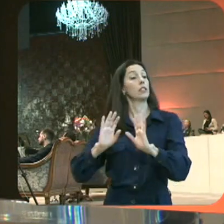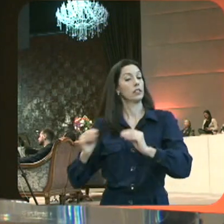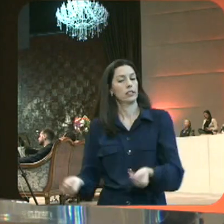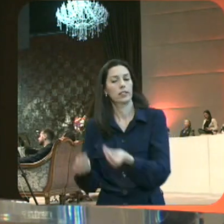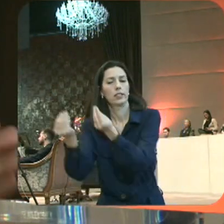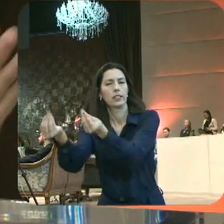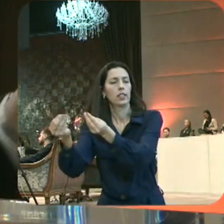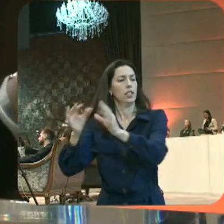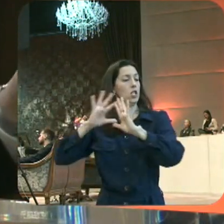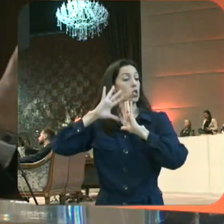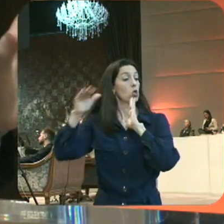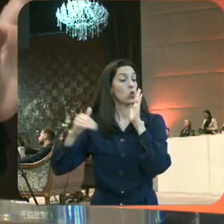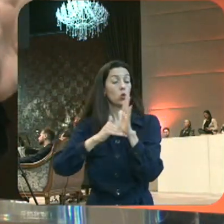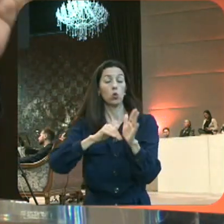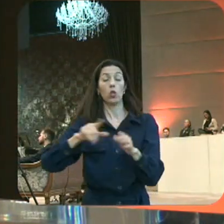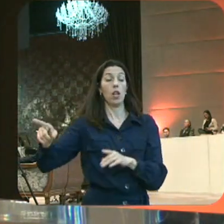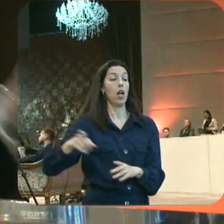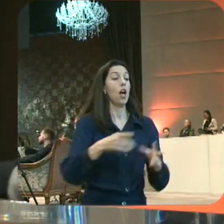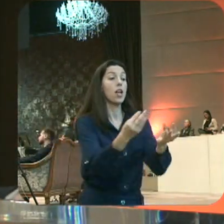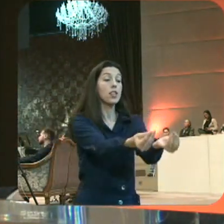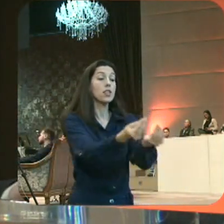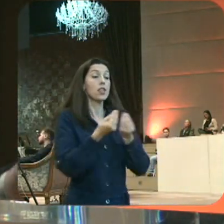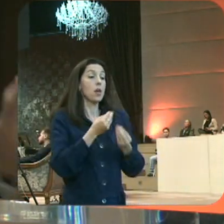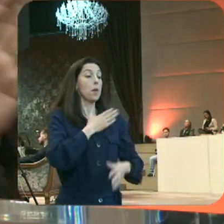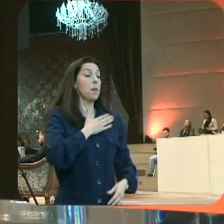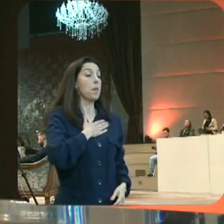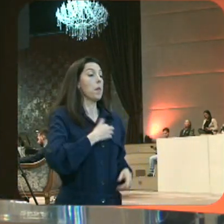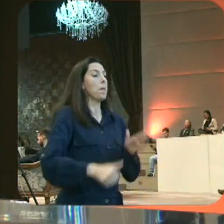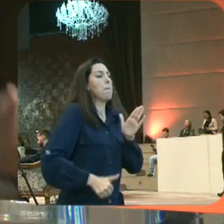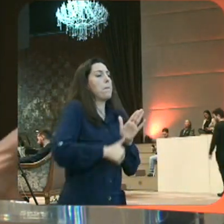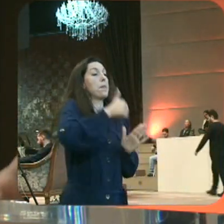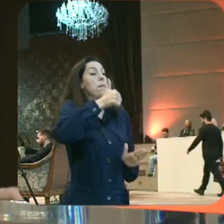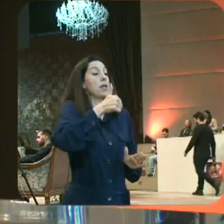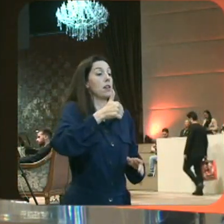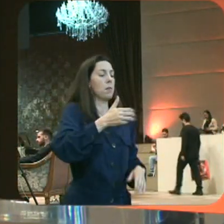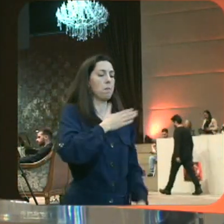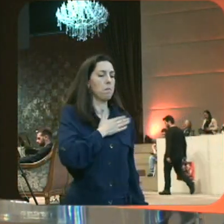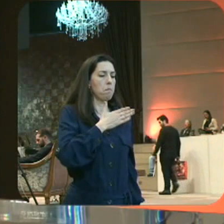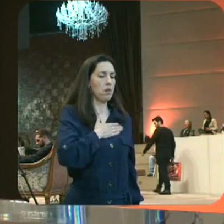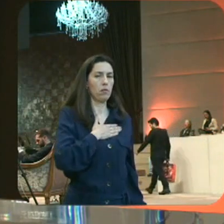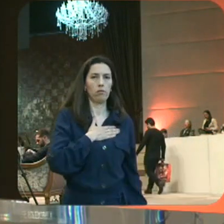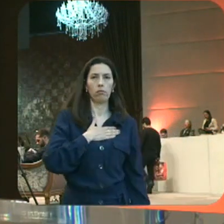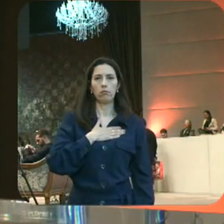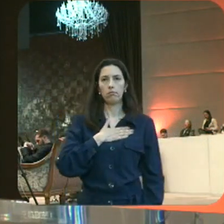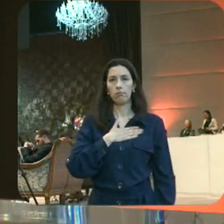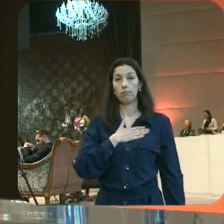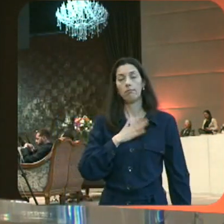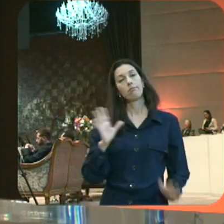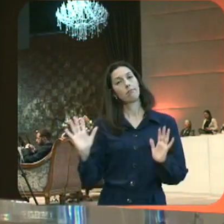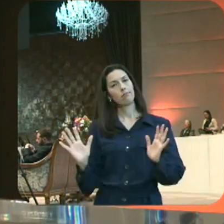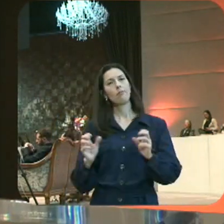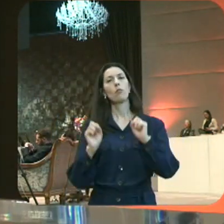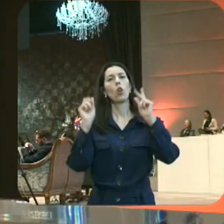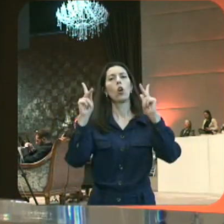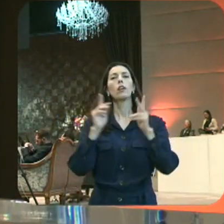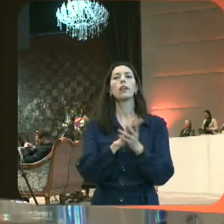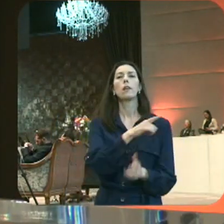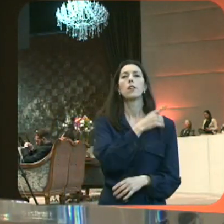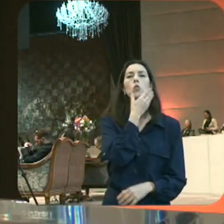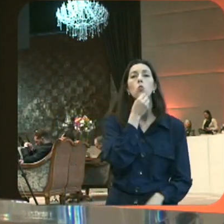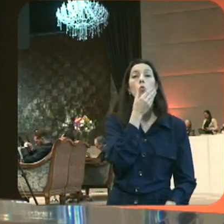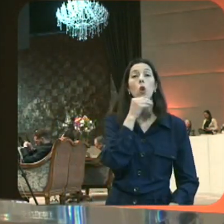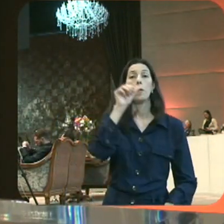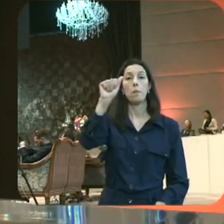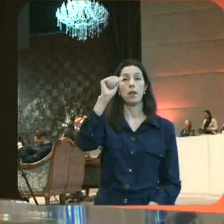templo, e vão devolver, porque é primícia do Senhor, porque primeiro é Deus. Bom, Acã